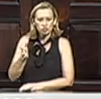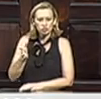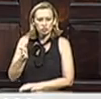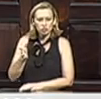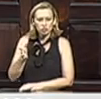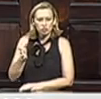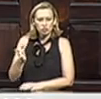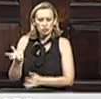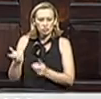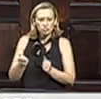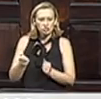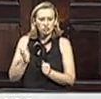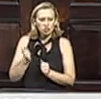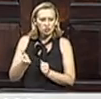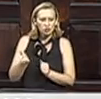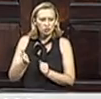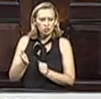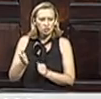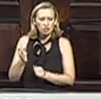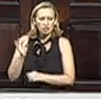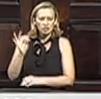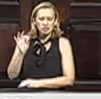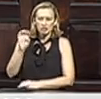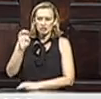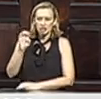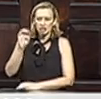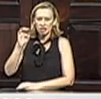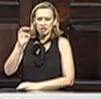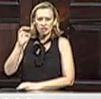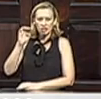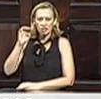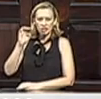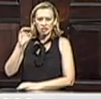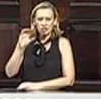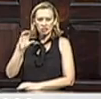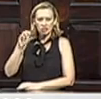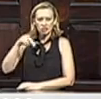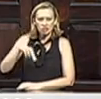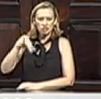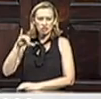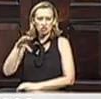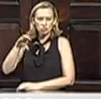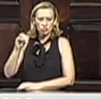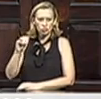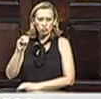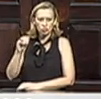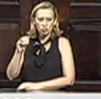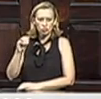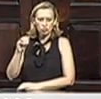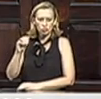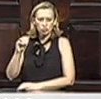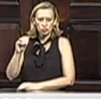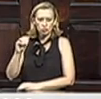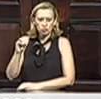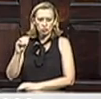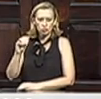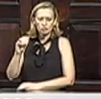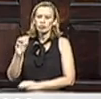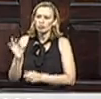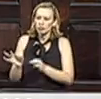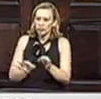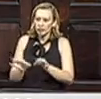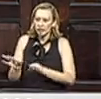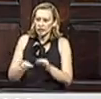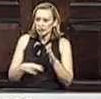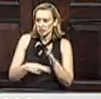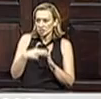lá o técnico em instrumentalização cirúrgica. O técnico de radiologia